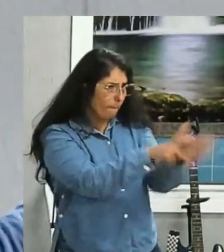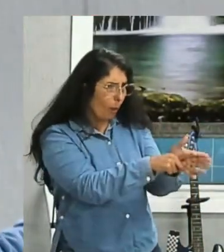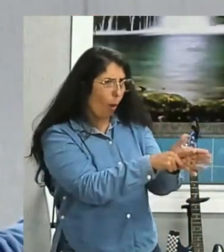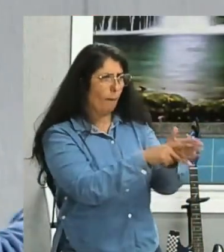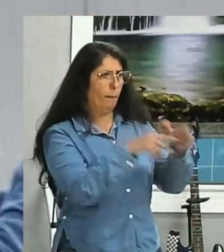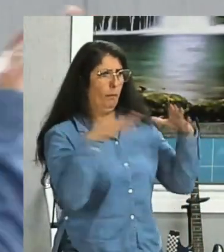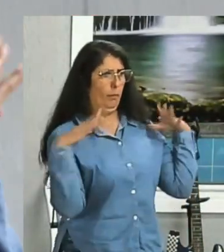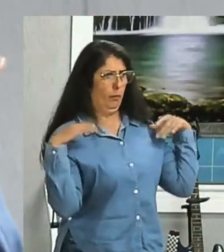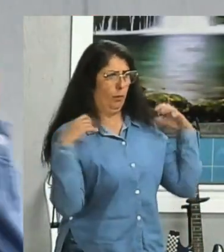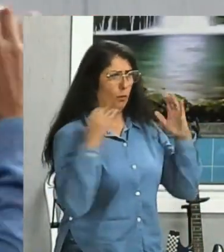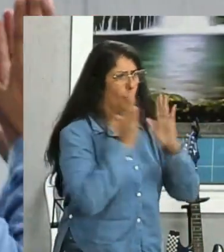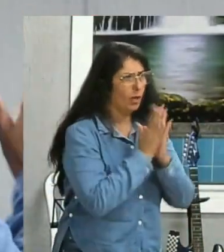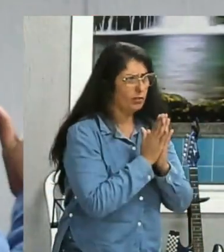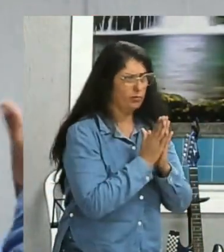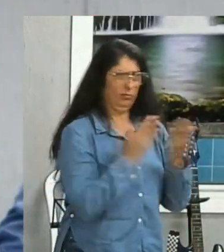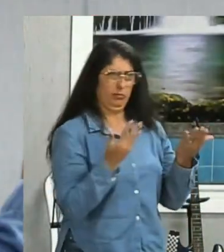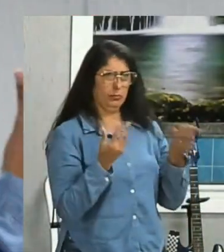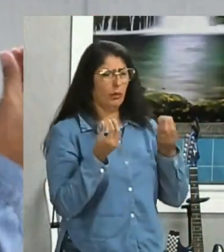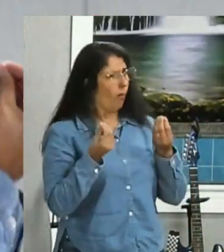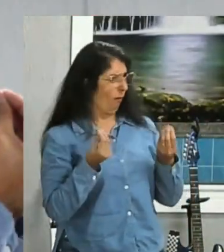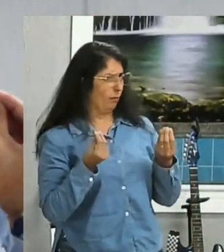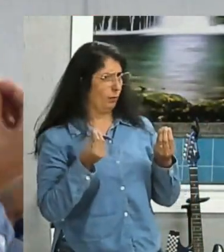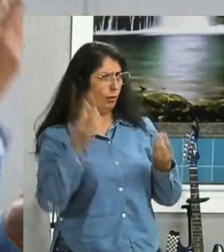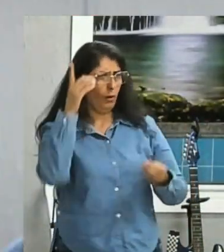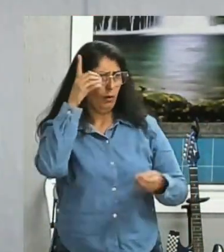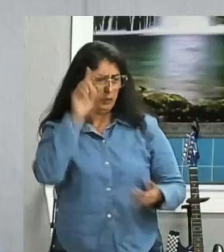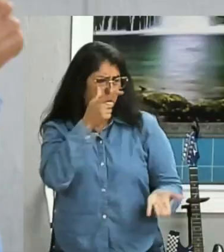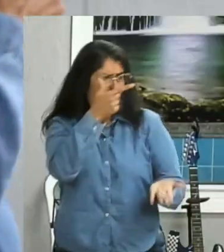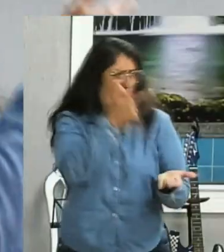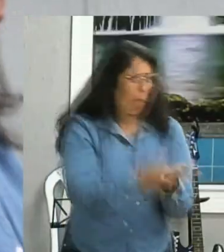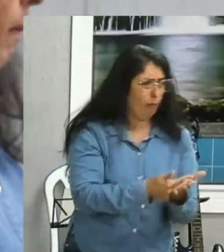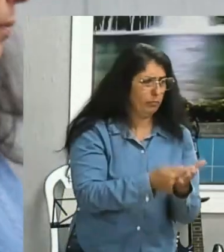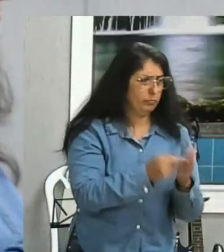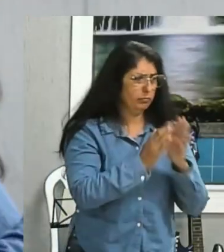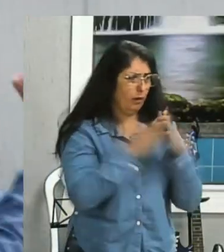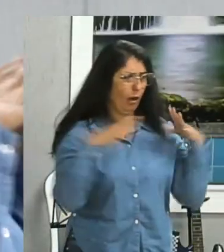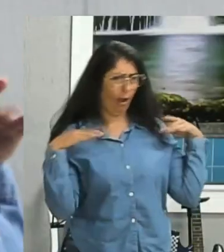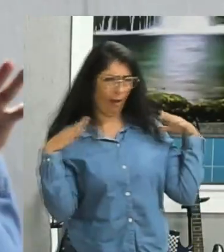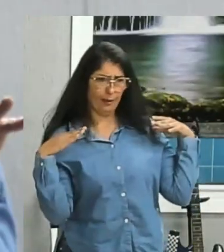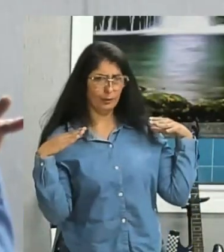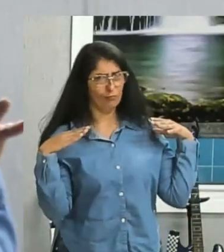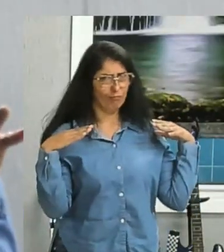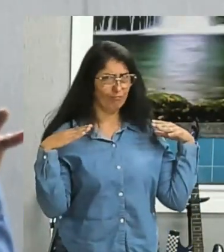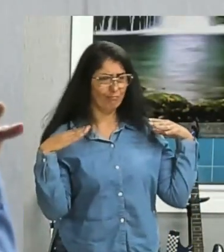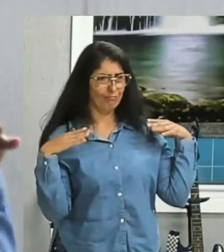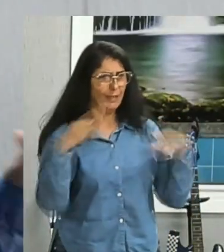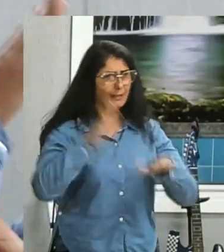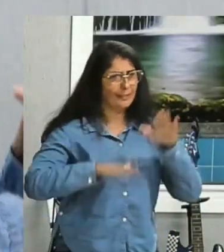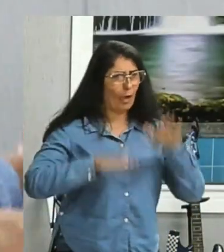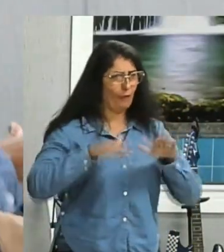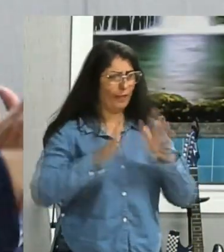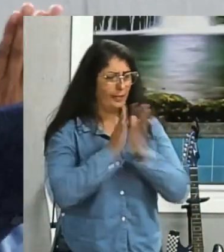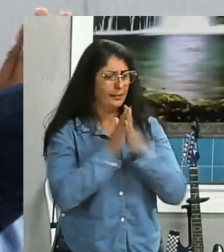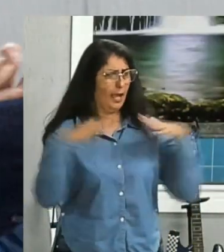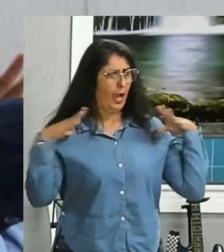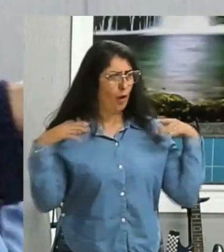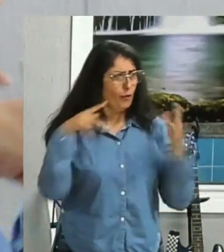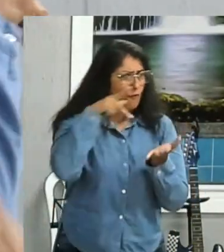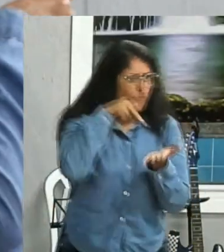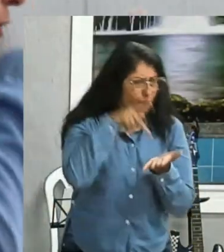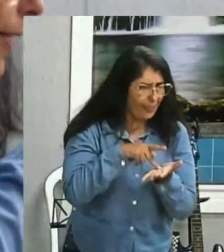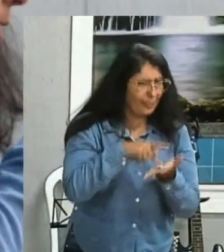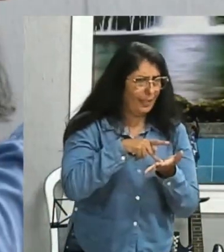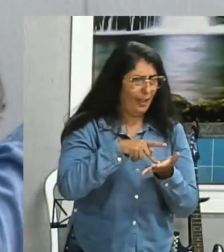o anjo? Eu acho que isso não cola muito, né? Não vai muito à frente quando a gente